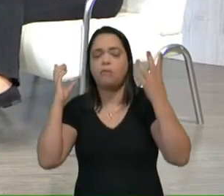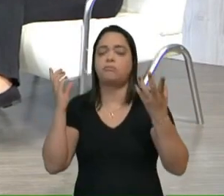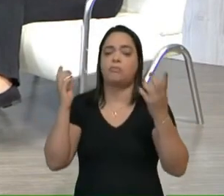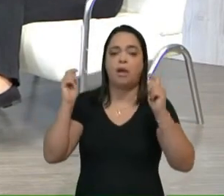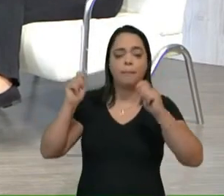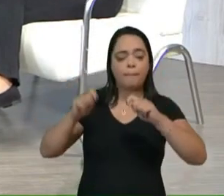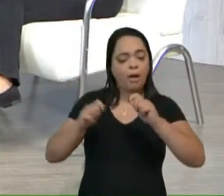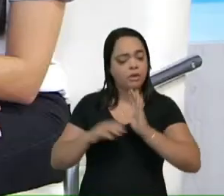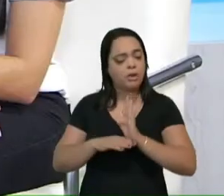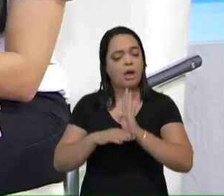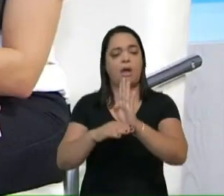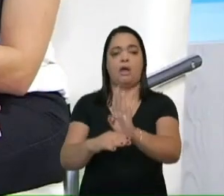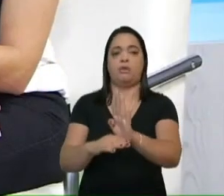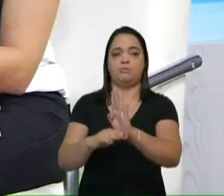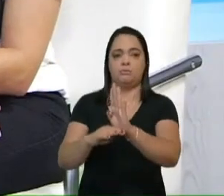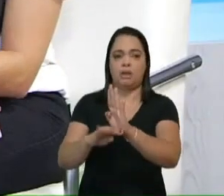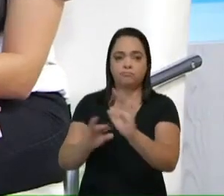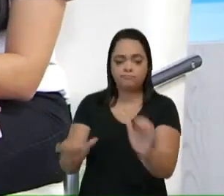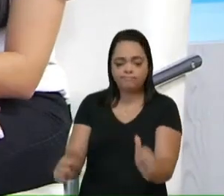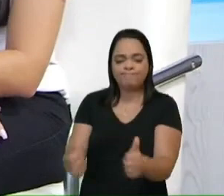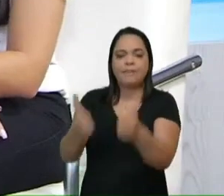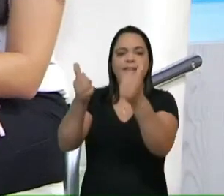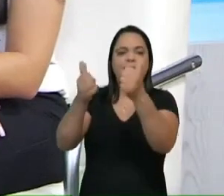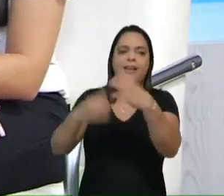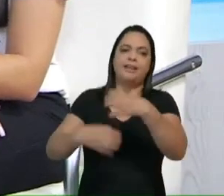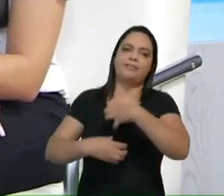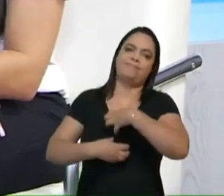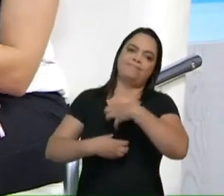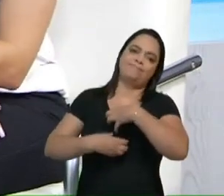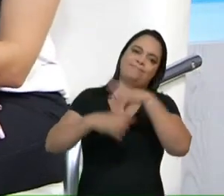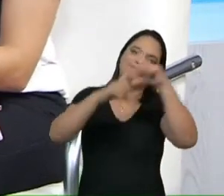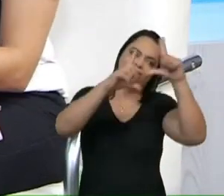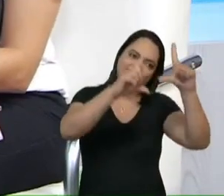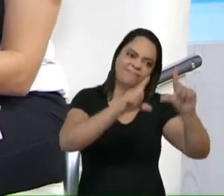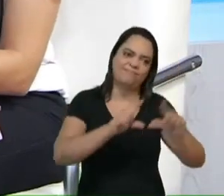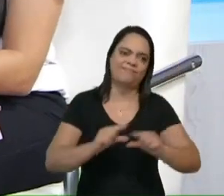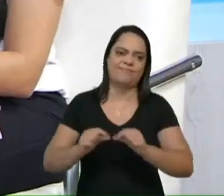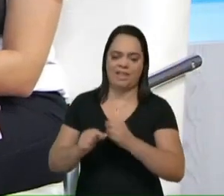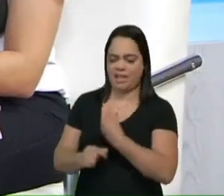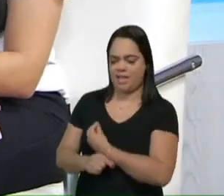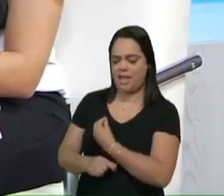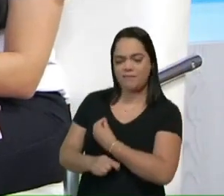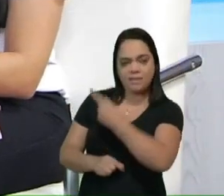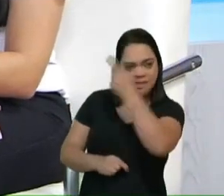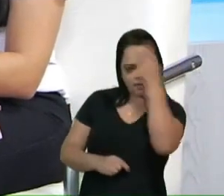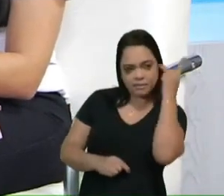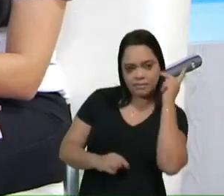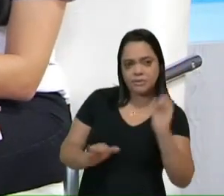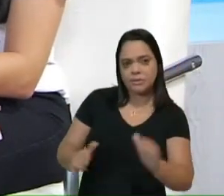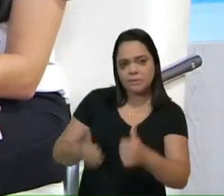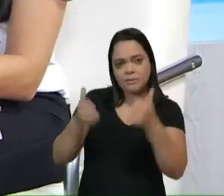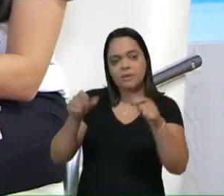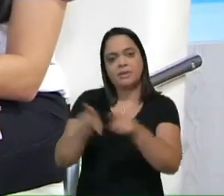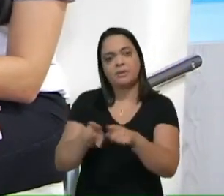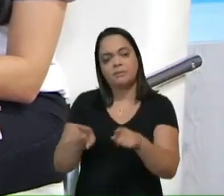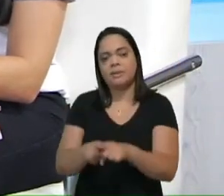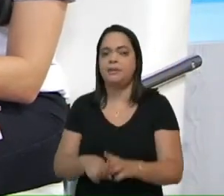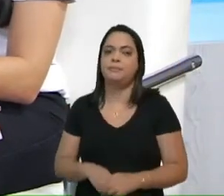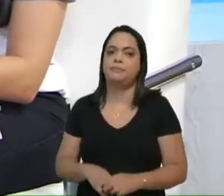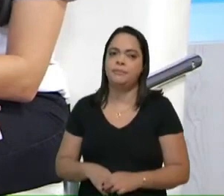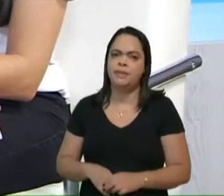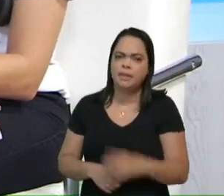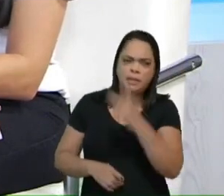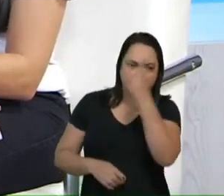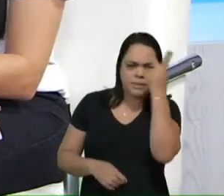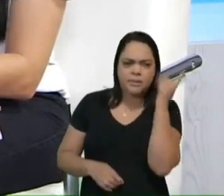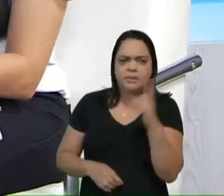podem ajudar né a amenizar esses sintomas e melhorar a qualidade de vida desses pacientes até mesmo aqueles que TM um grande